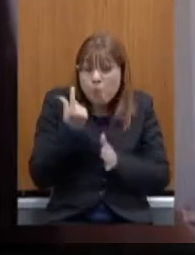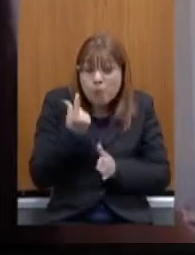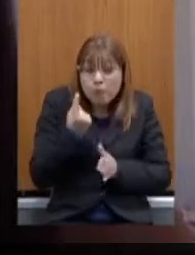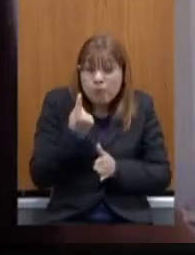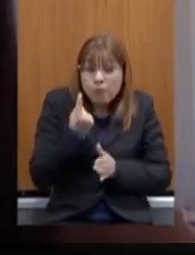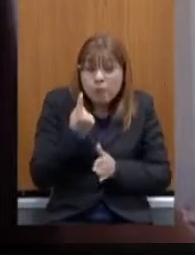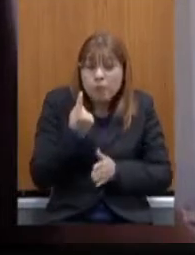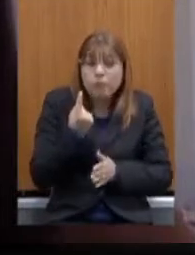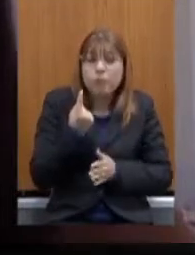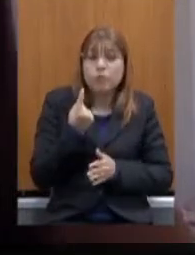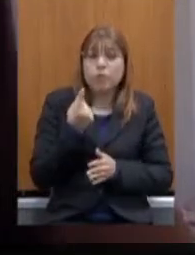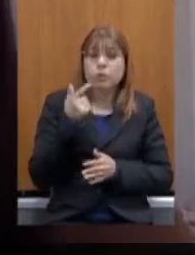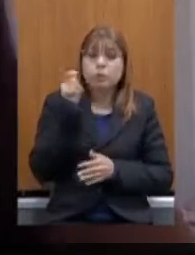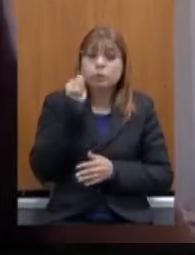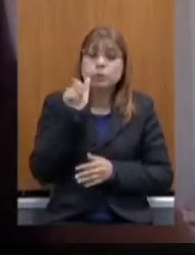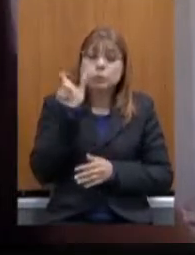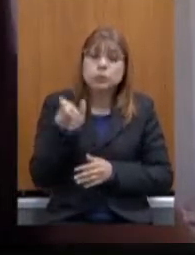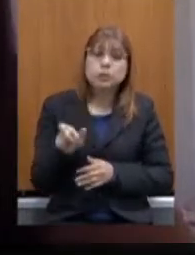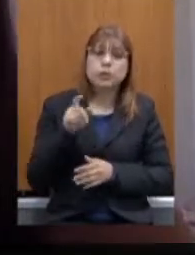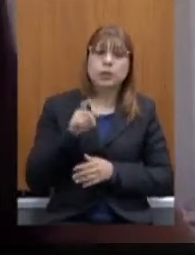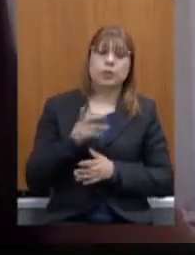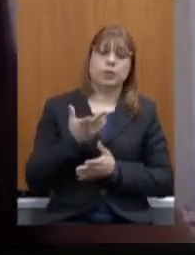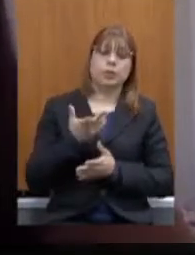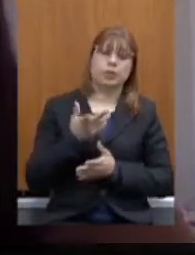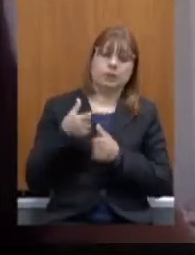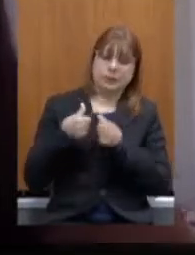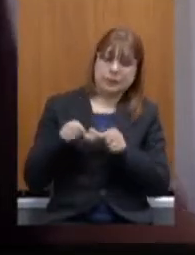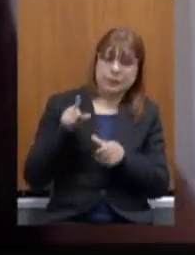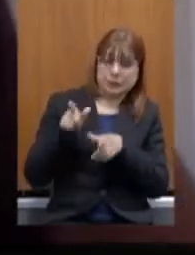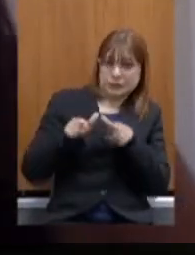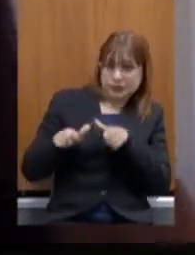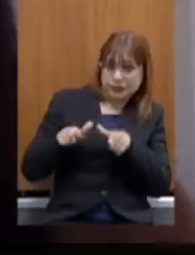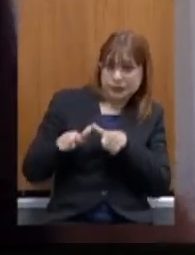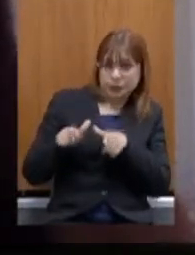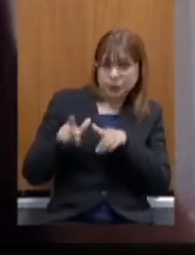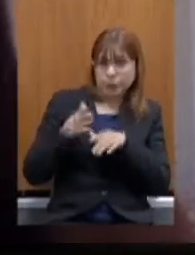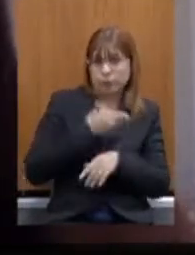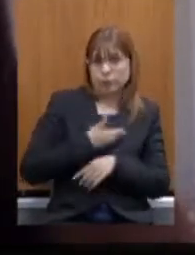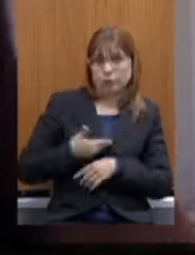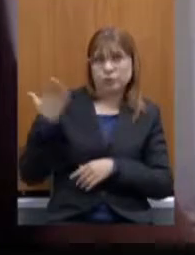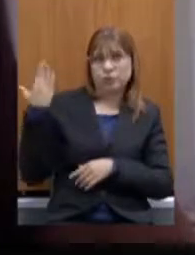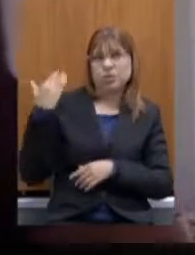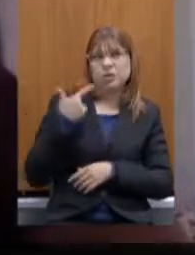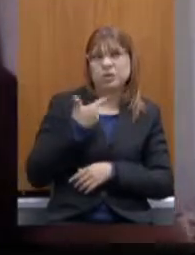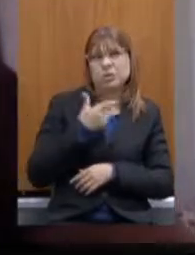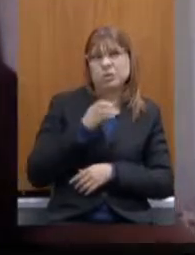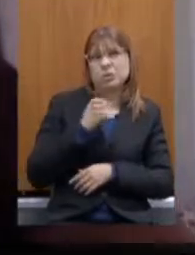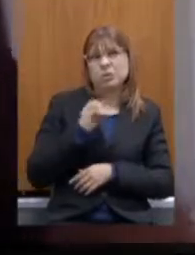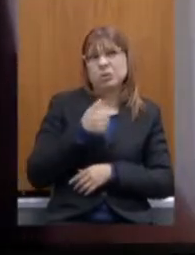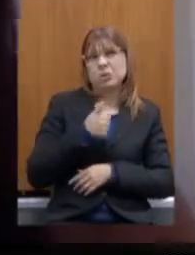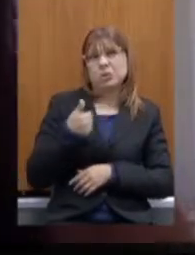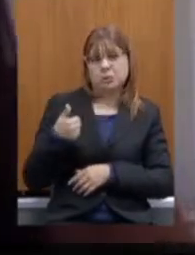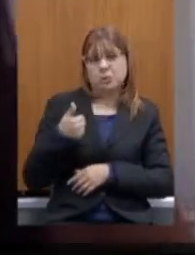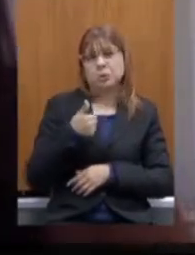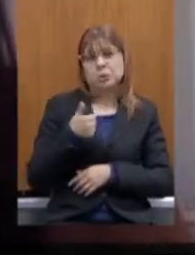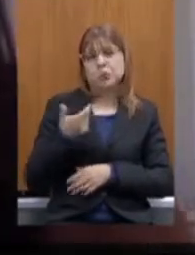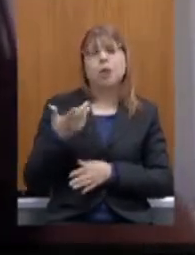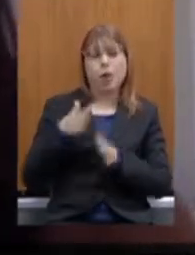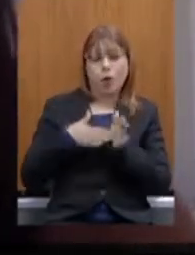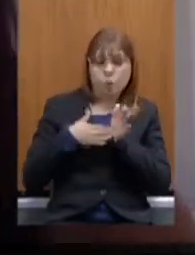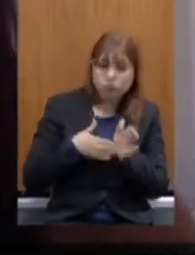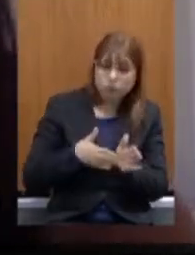desconhece o nosso pleito há muito tempo ela tá o governo no estado desde 2011 ela já